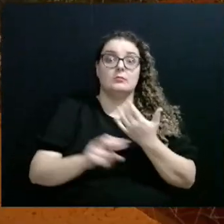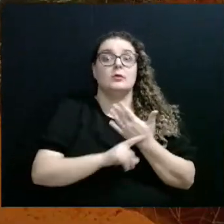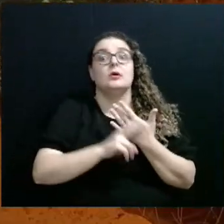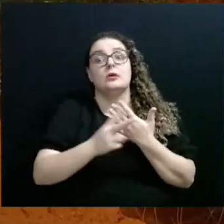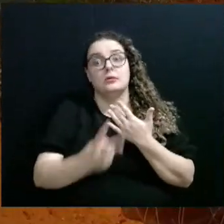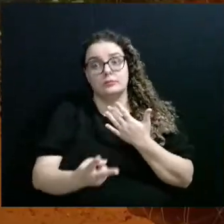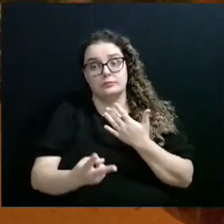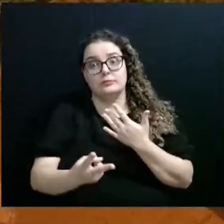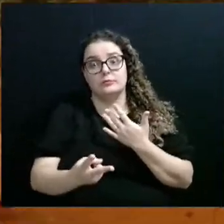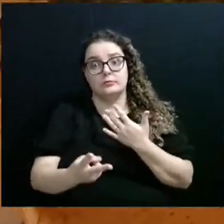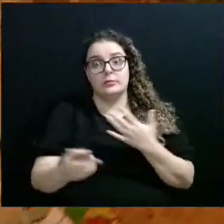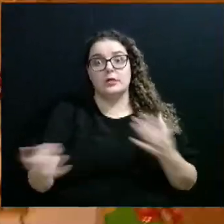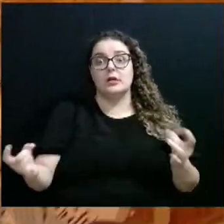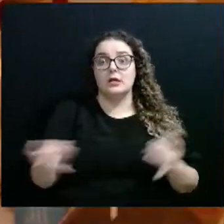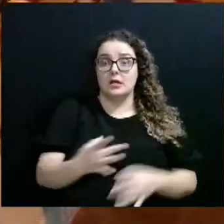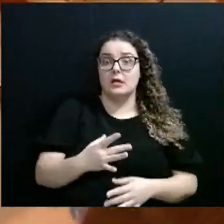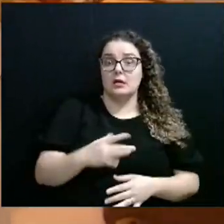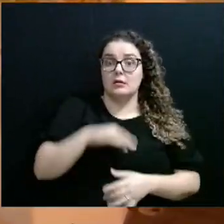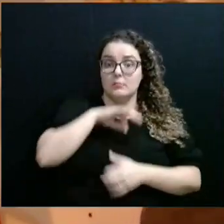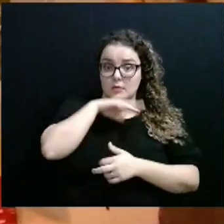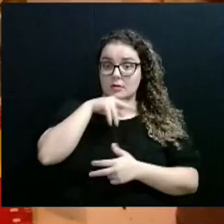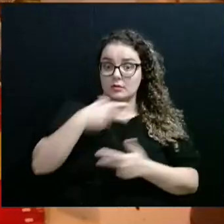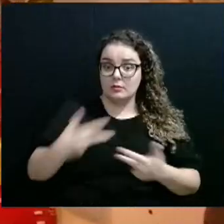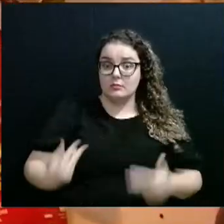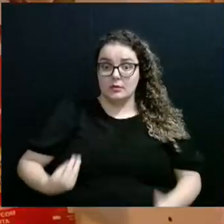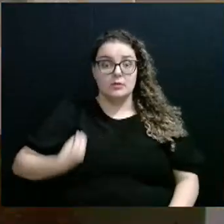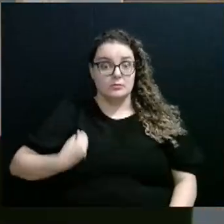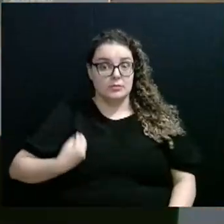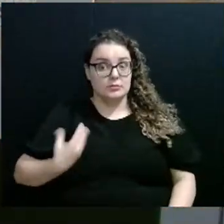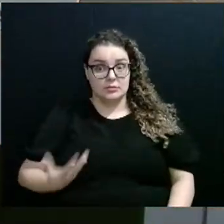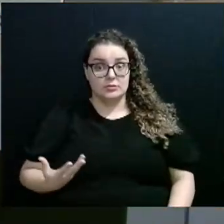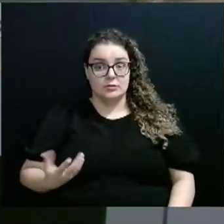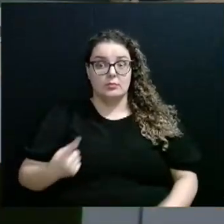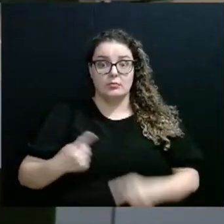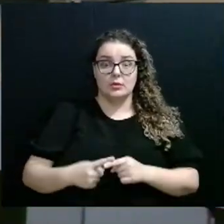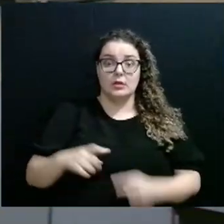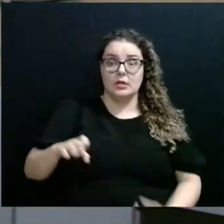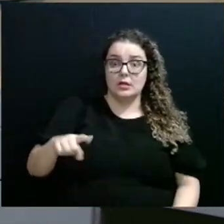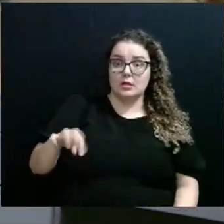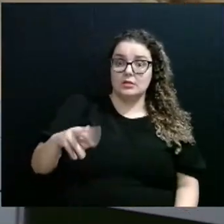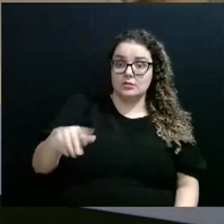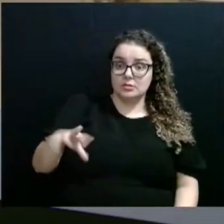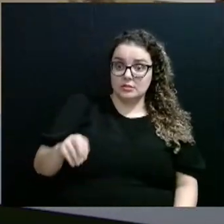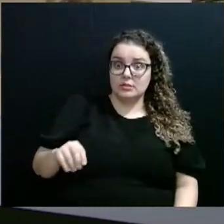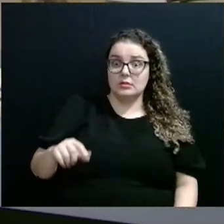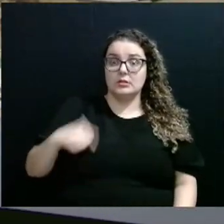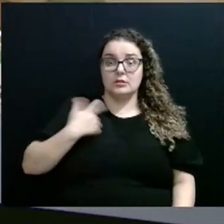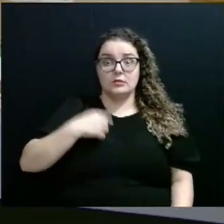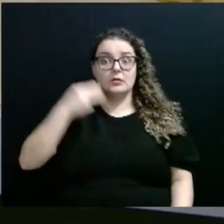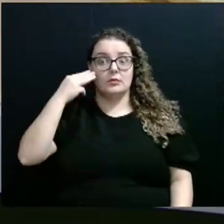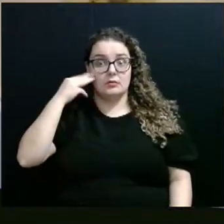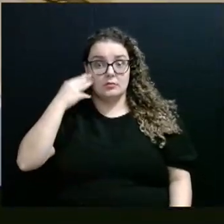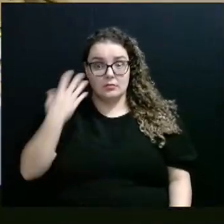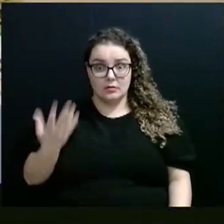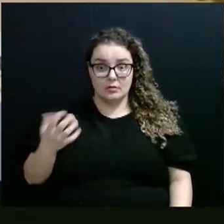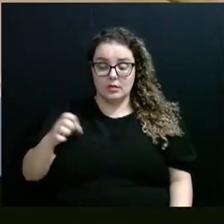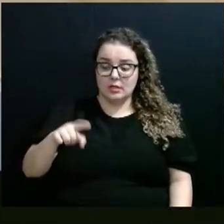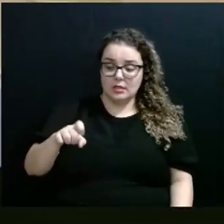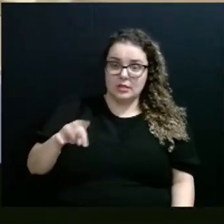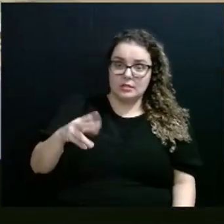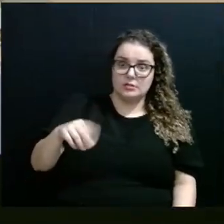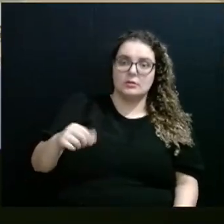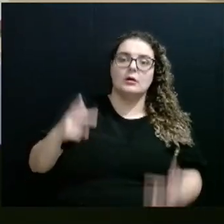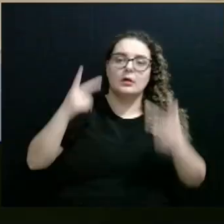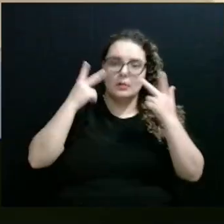de espécies de seres vivos, né? Porque a extinção, uma coisa que a gente tem que ter em mente é que ela é um fenômeno natural. Então, todas as espécies que a